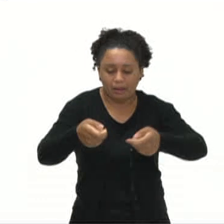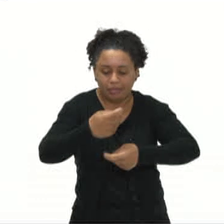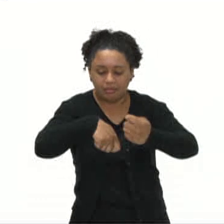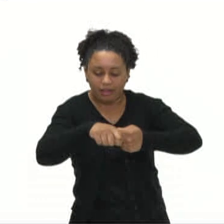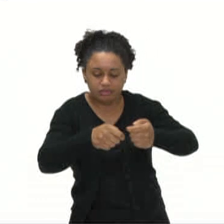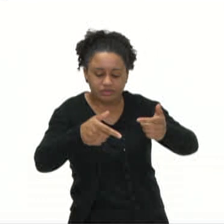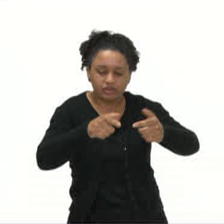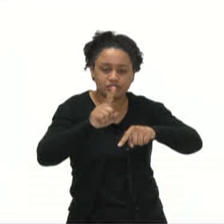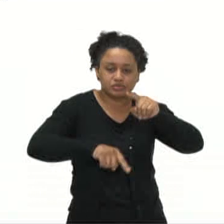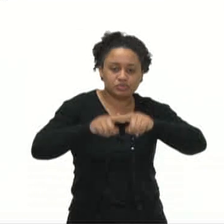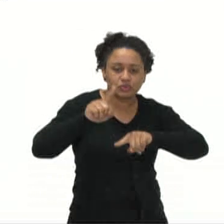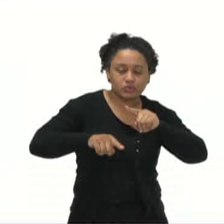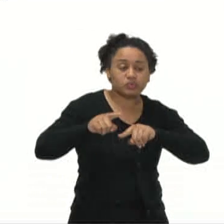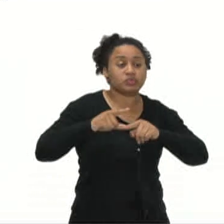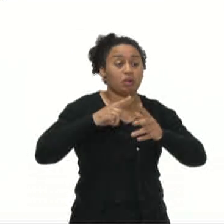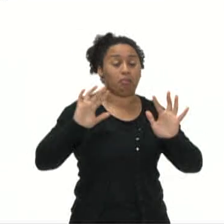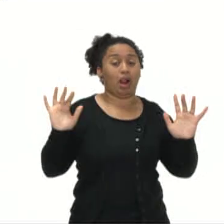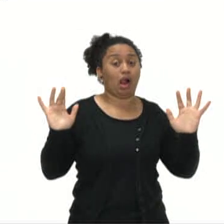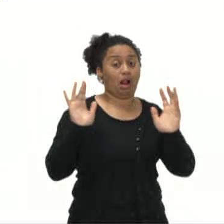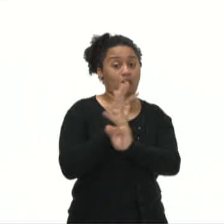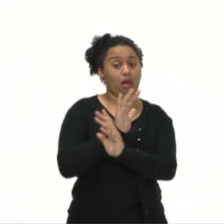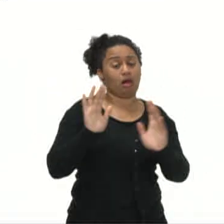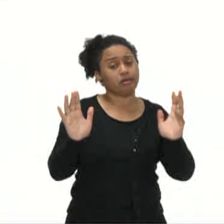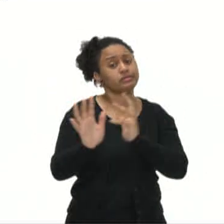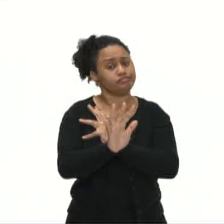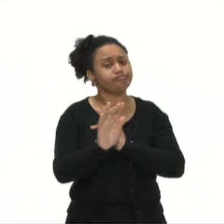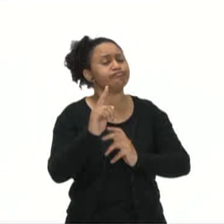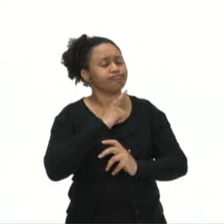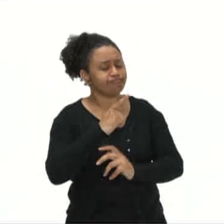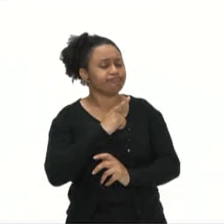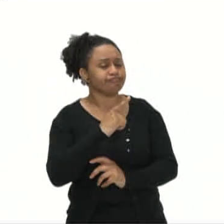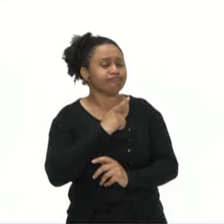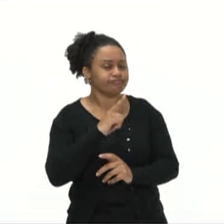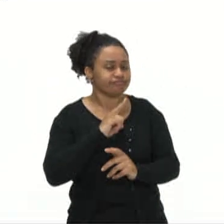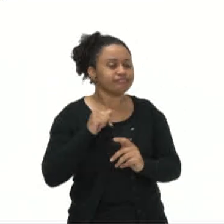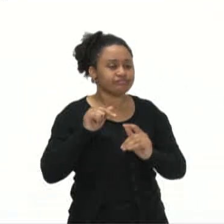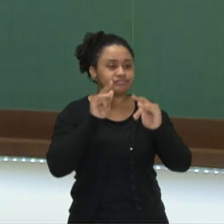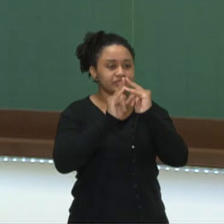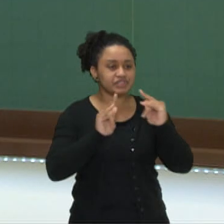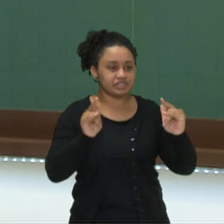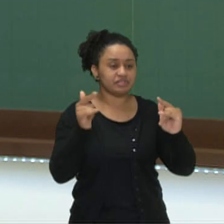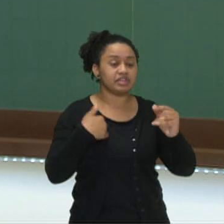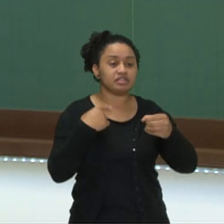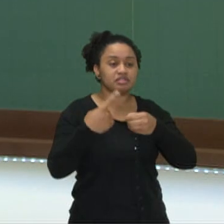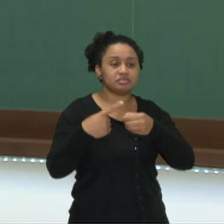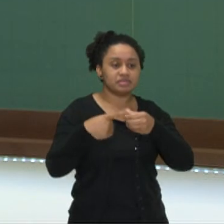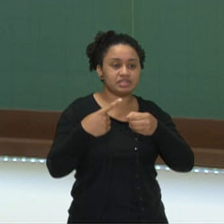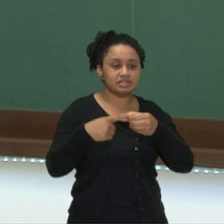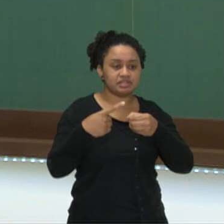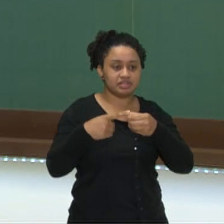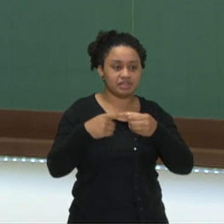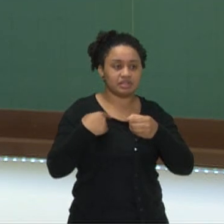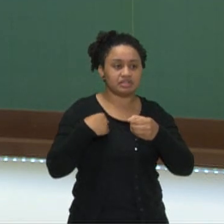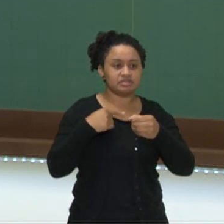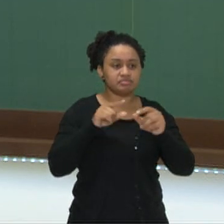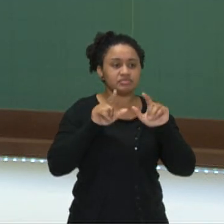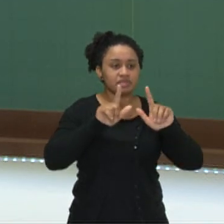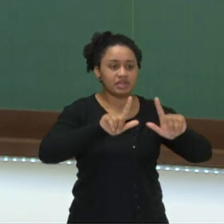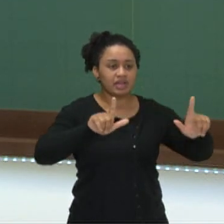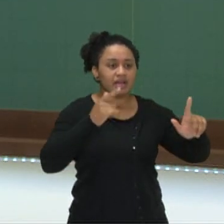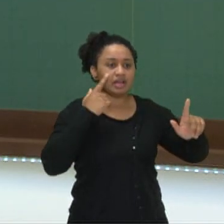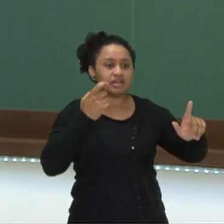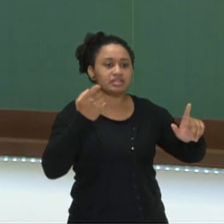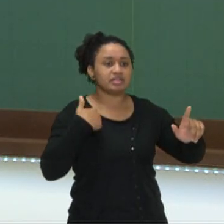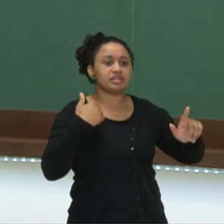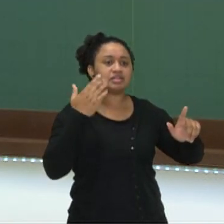transportando, né? Muita aglomeração, né? Ali nessas feiras medievais, numa cidadezinha. Que até aqui é interessante a